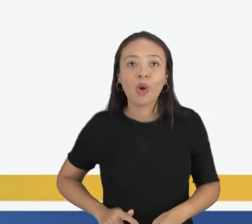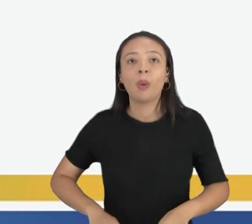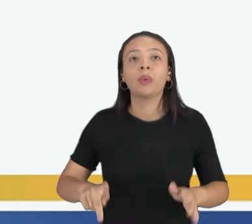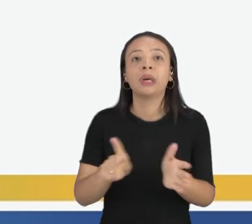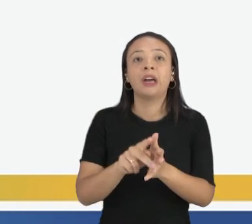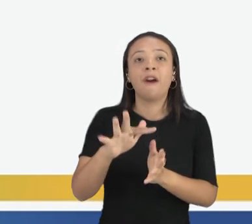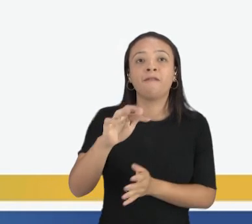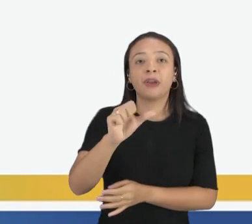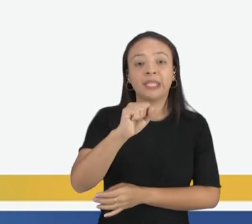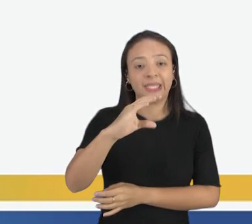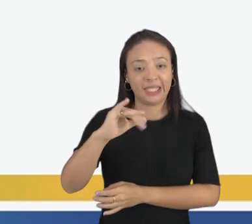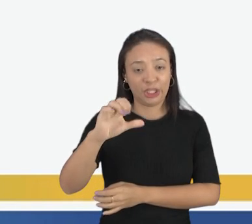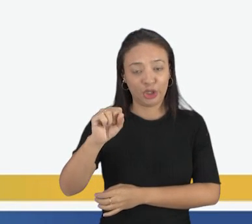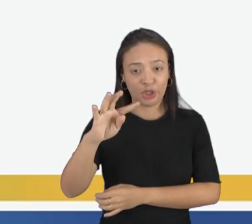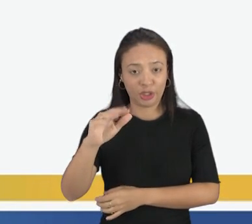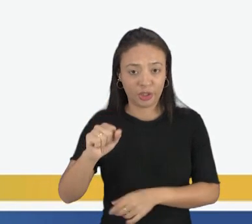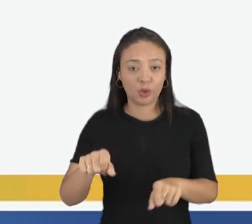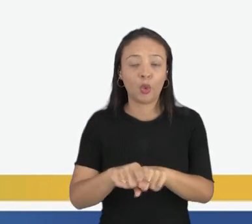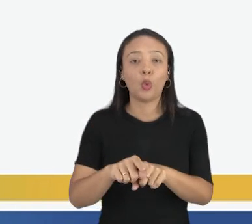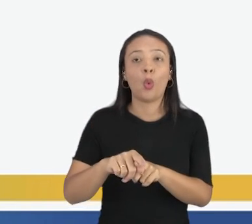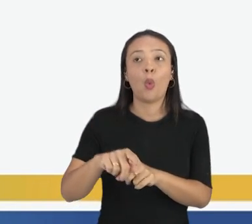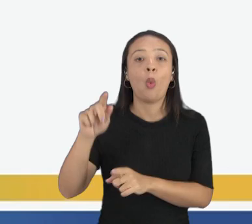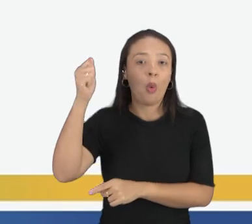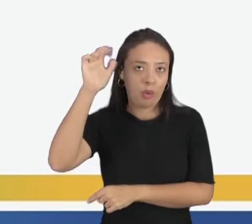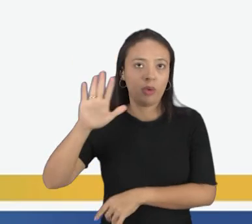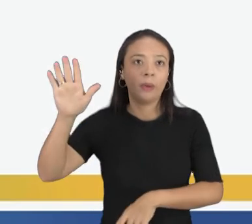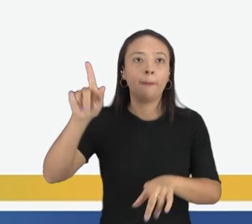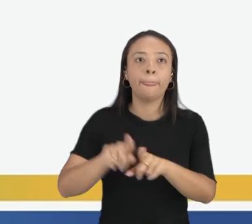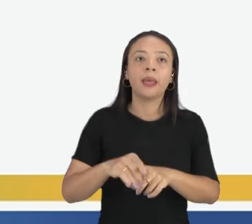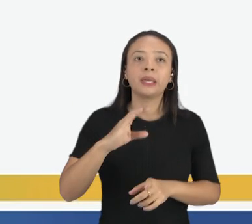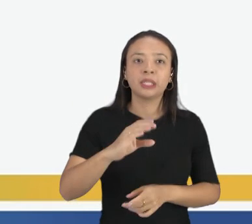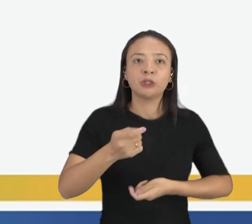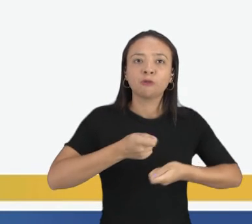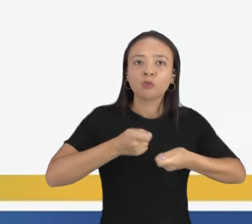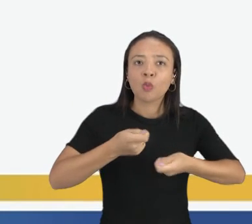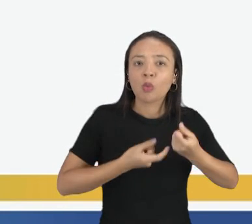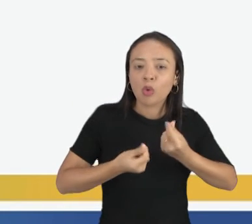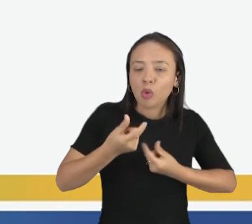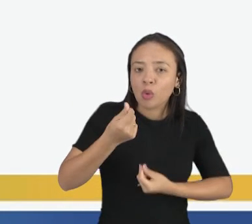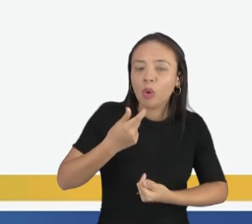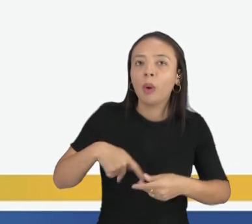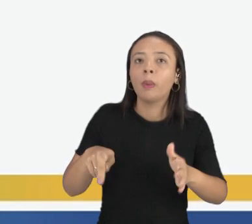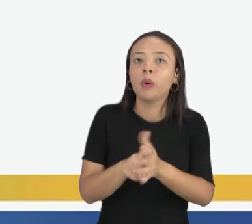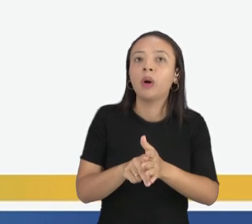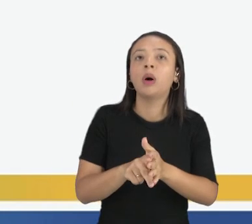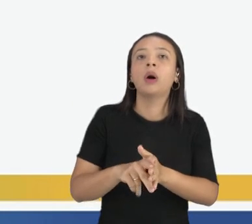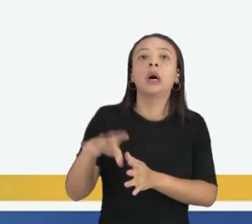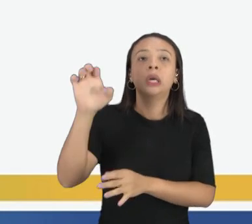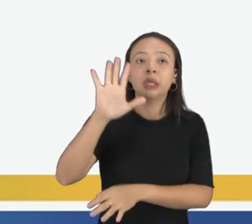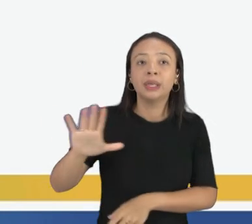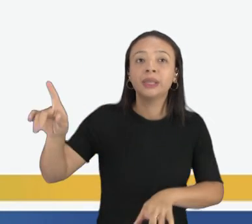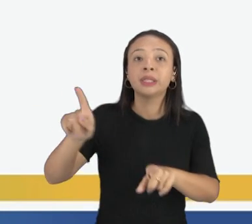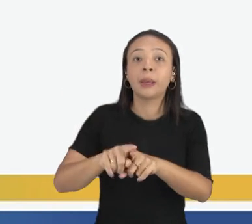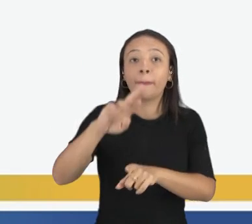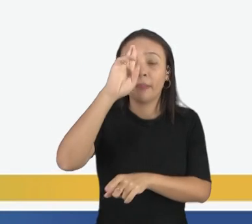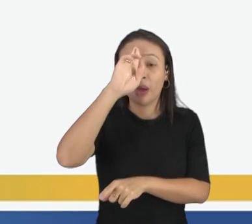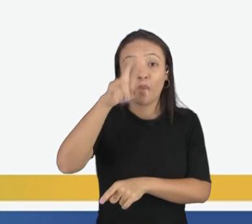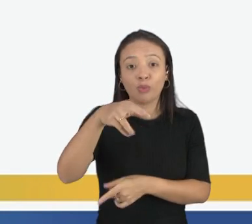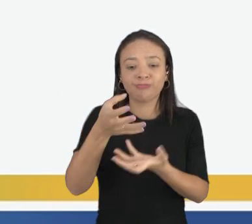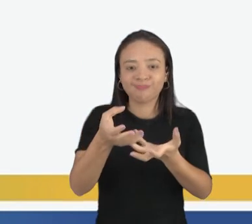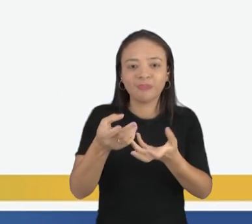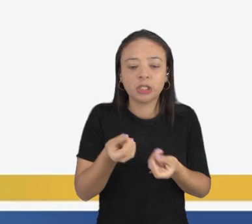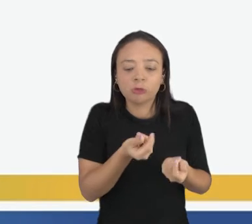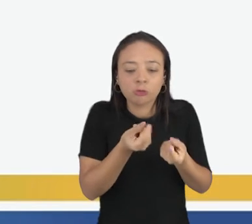europeus, o domínio econômico dos mercados do continente europeu pela Inglaterra e o cerco da Rússia pelo